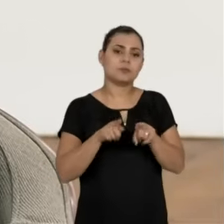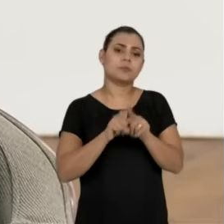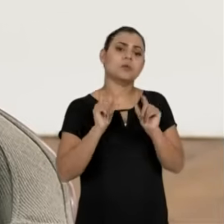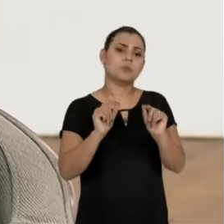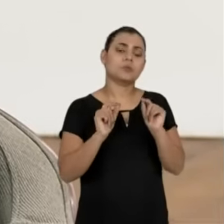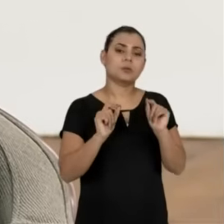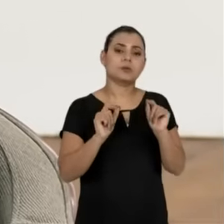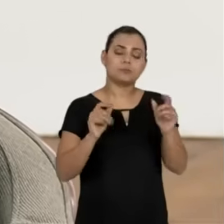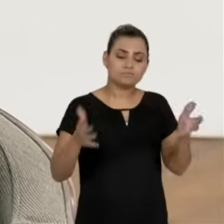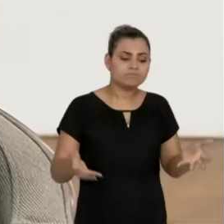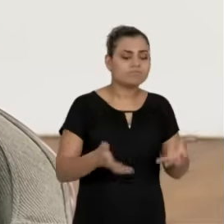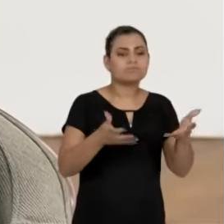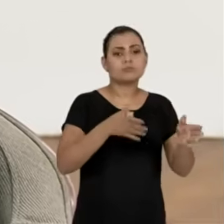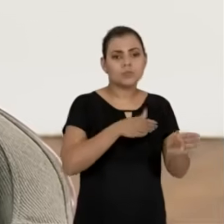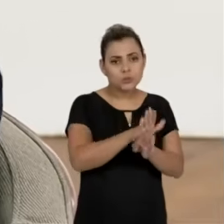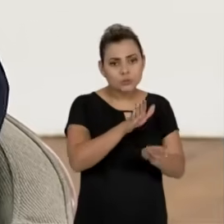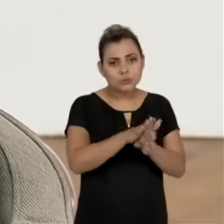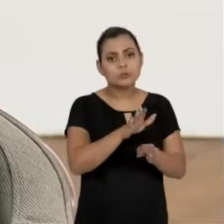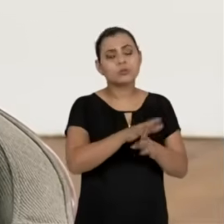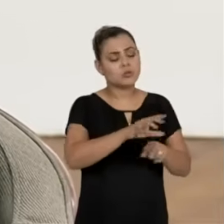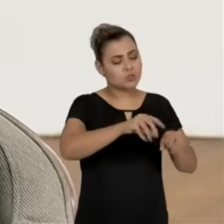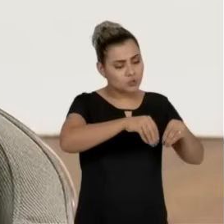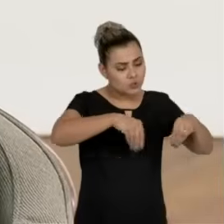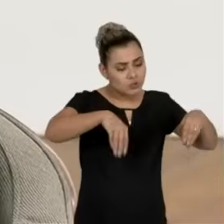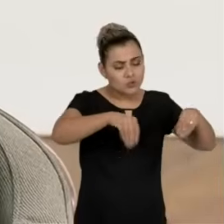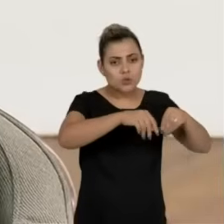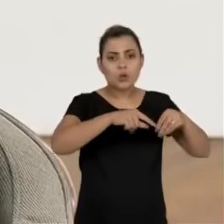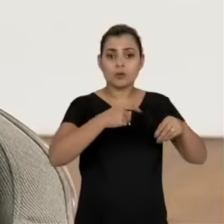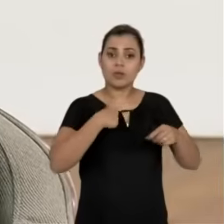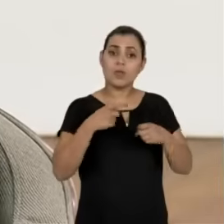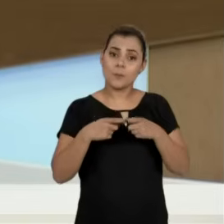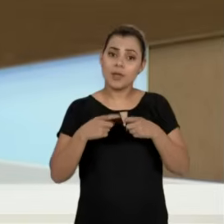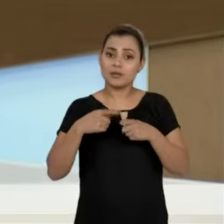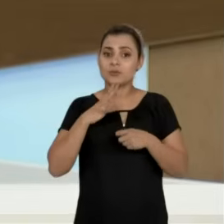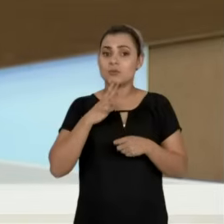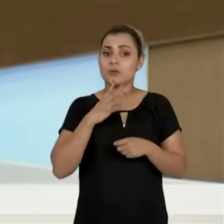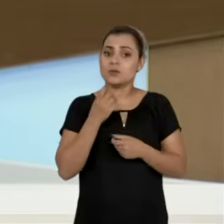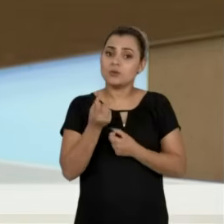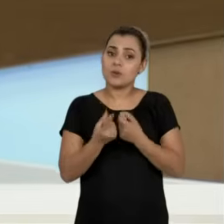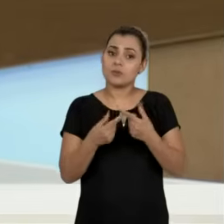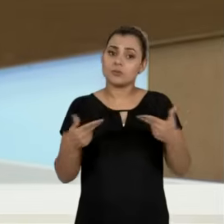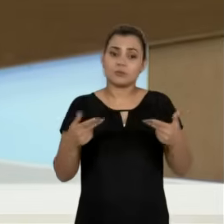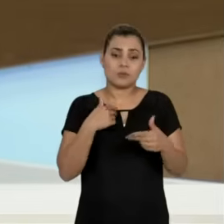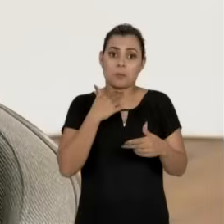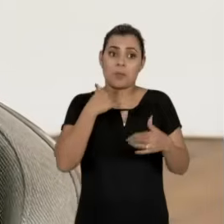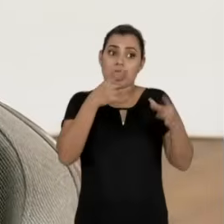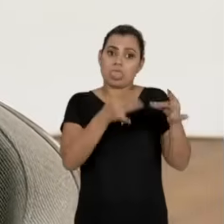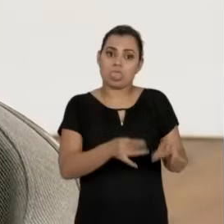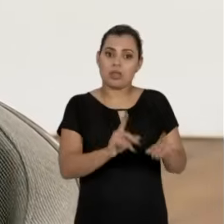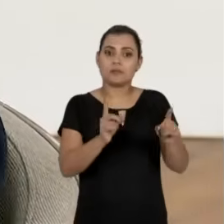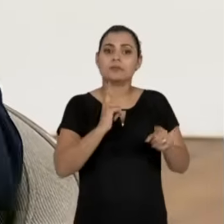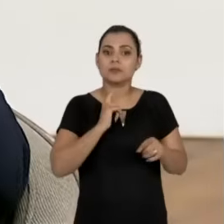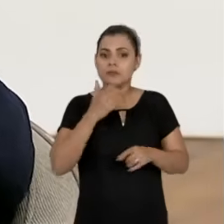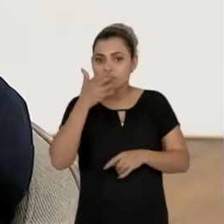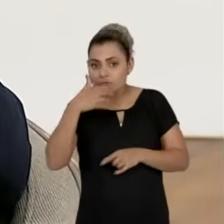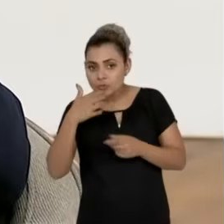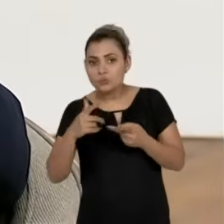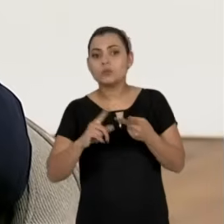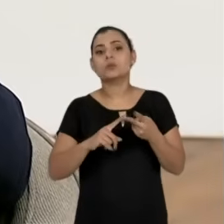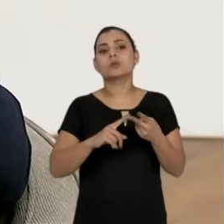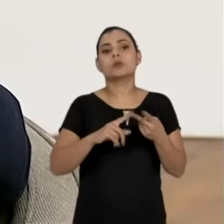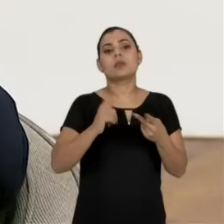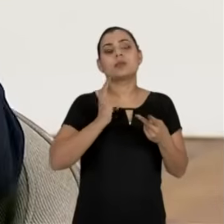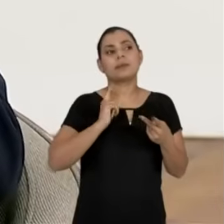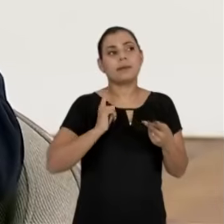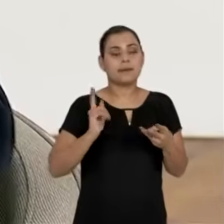valorizando, repondo nitrogênio no solo. É que eu sou médico, eu tenho restrição para falar essas coisas. Aí você tem as frutas,